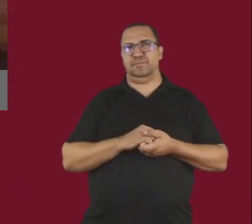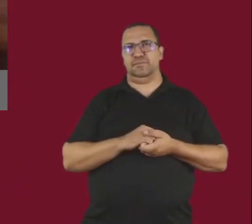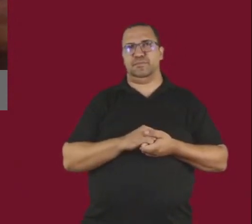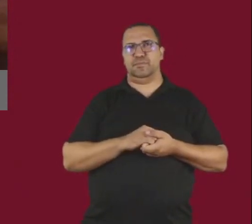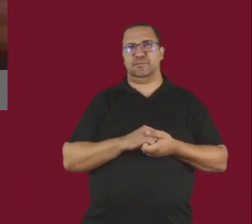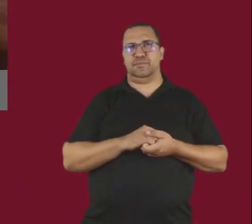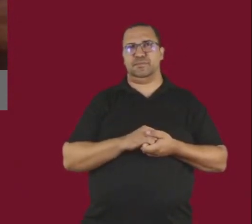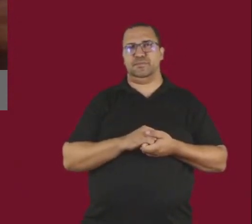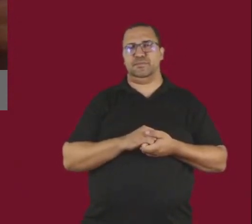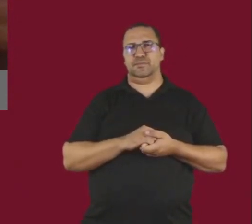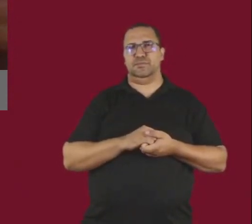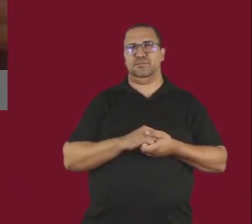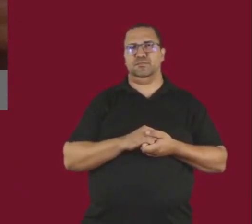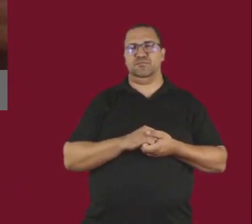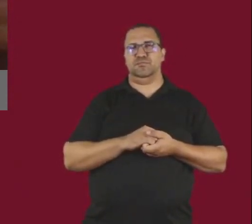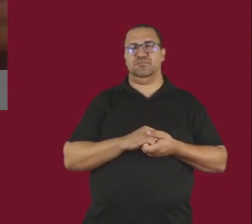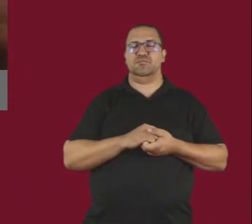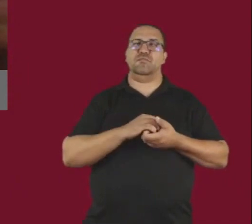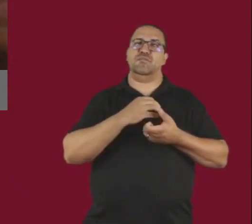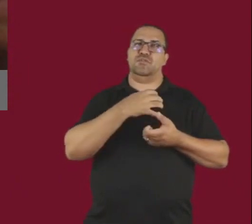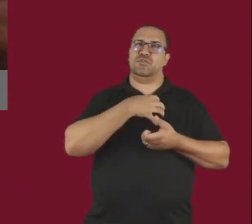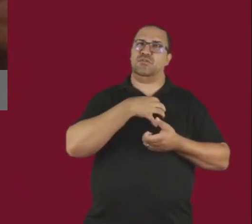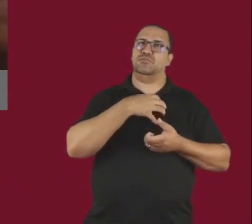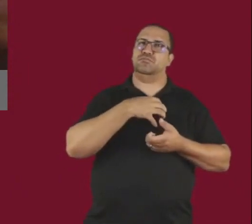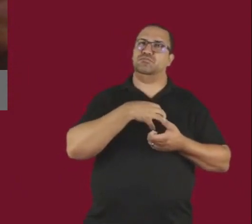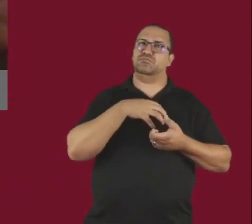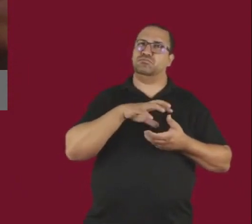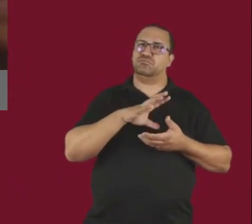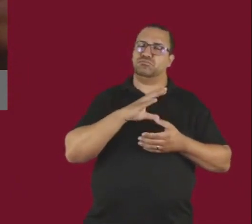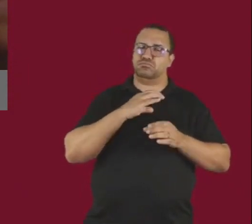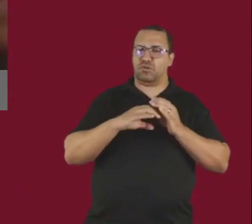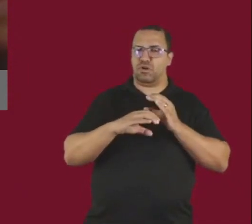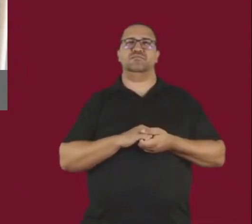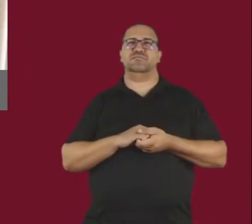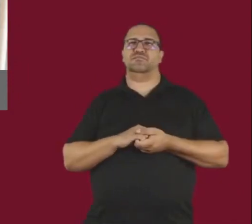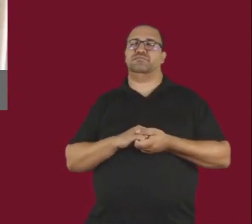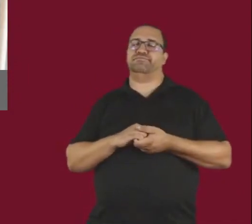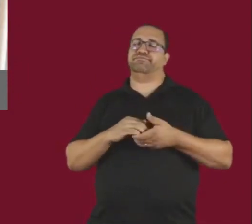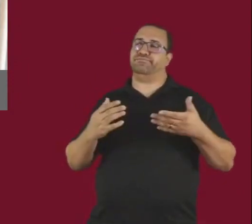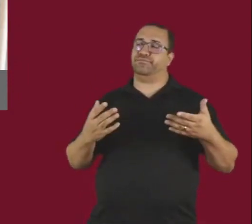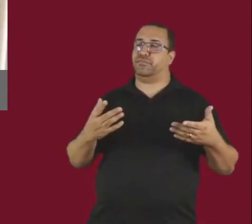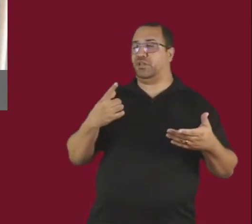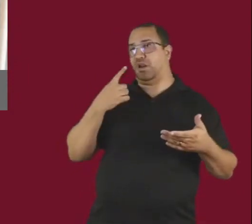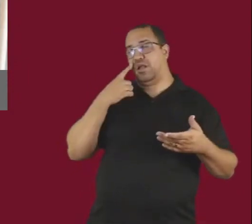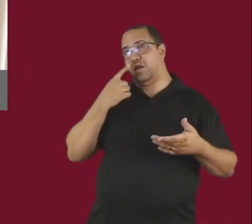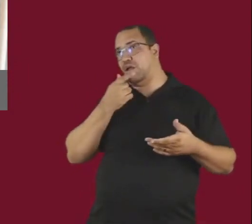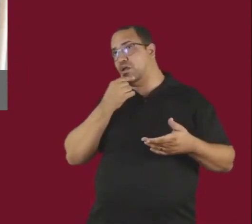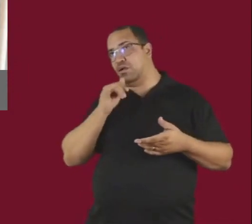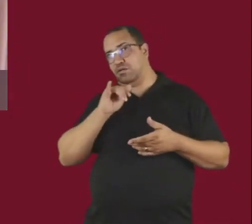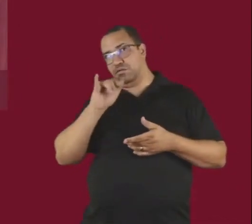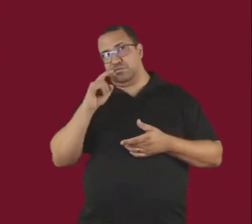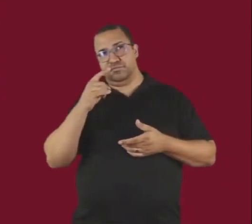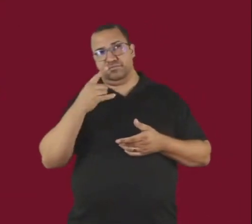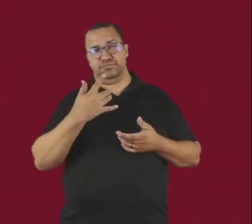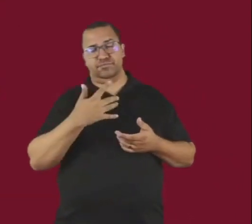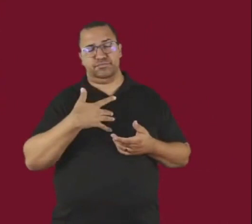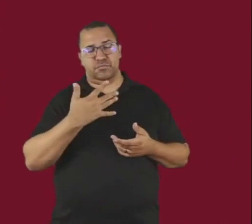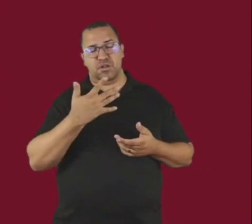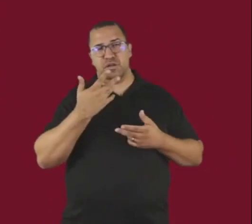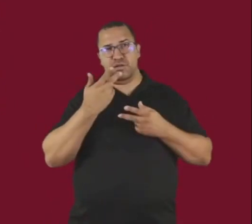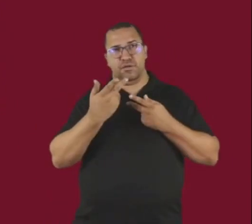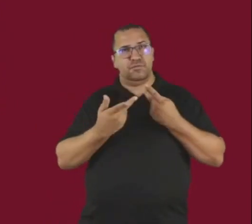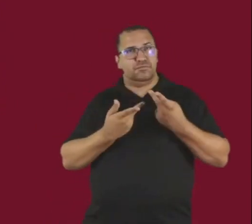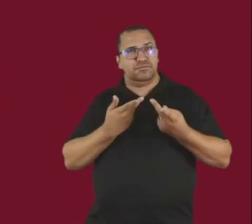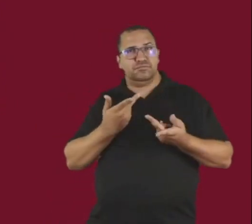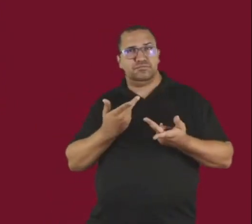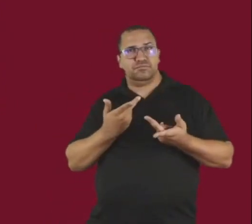Então eu me sinto uma correspondente de guerra que, desde dentro. Acho que é uma coisa importante dizer que